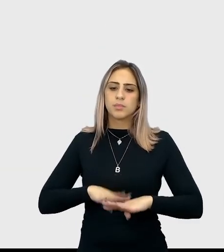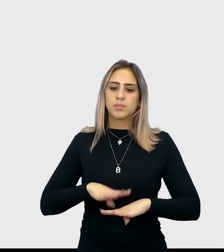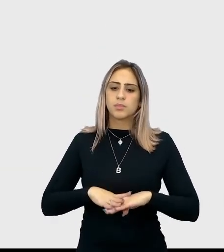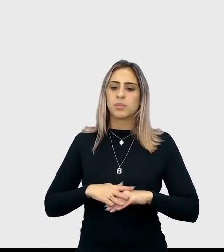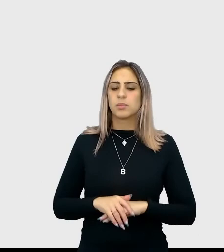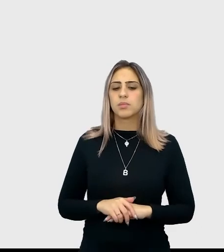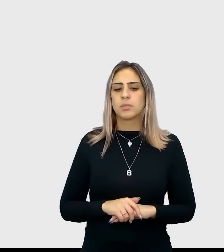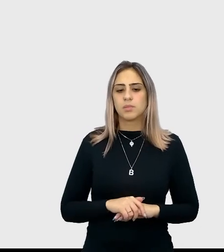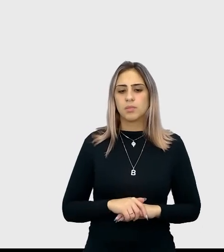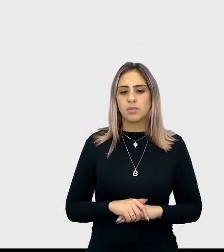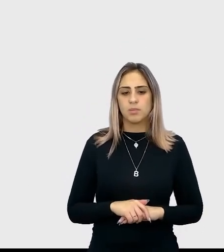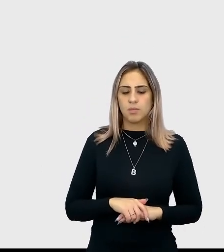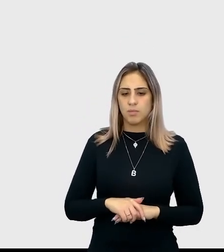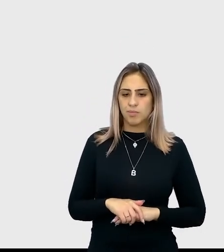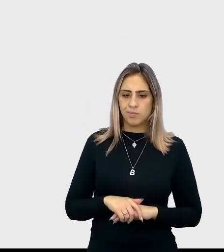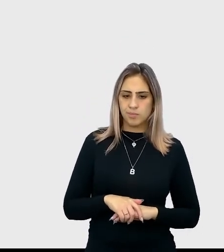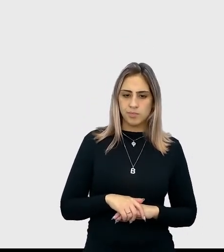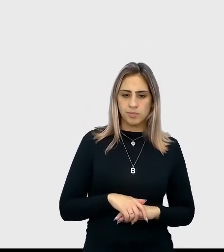matemática,